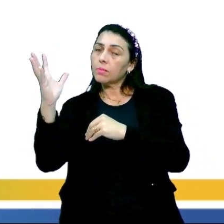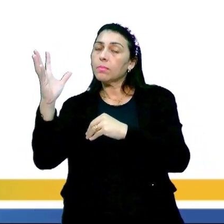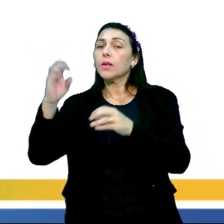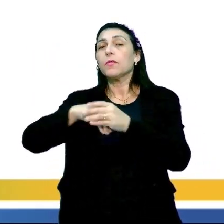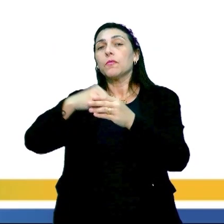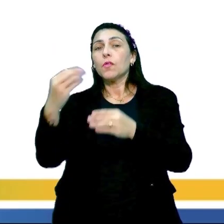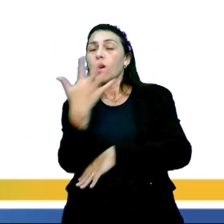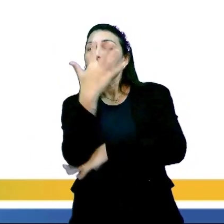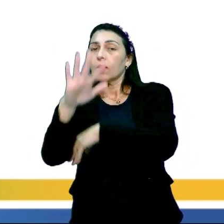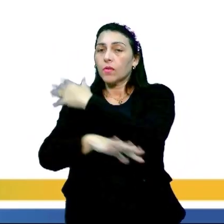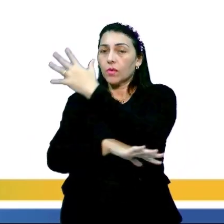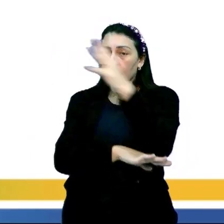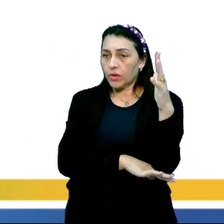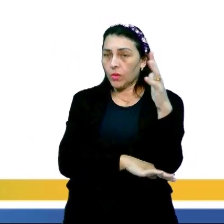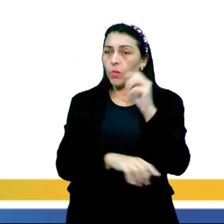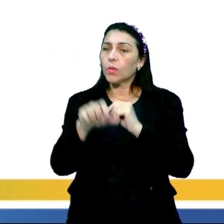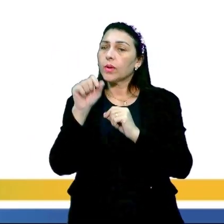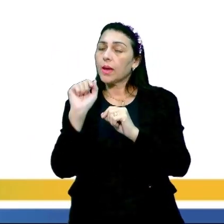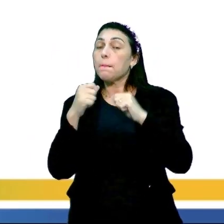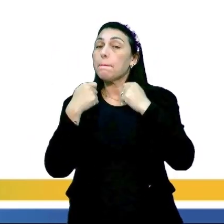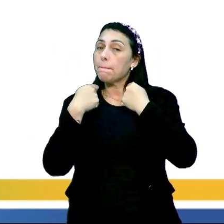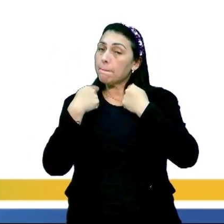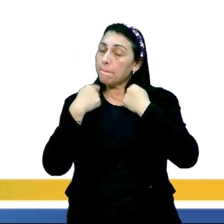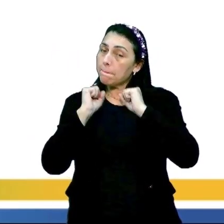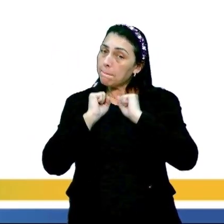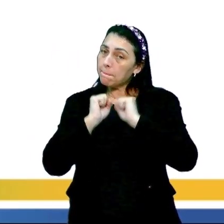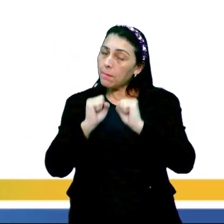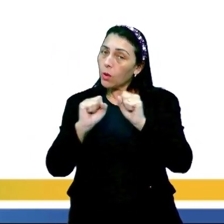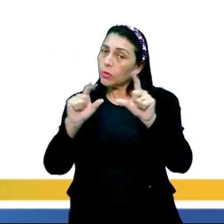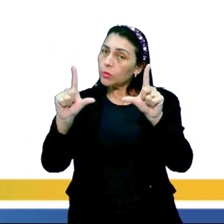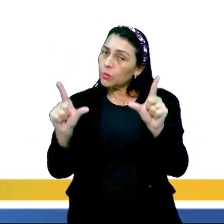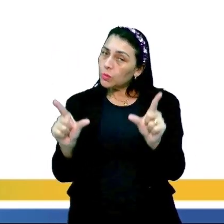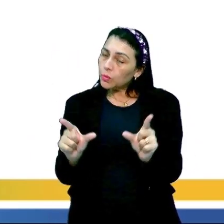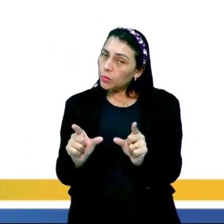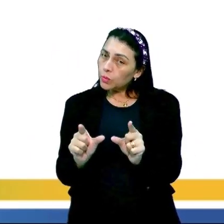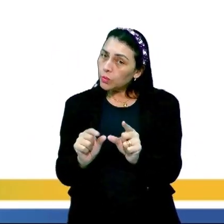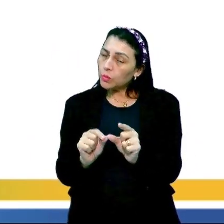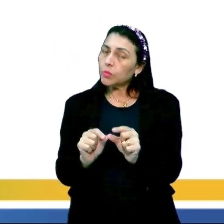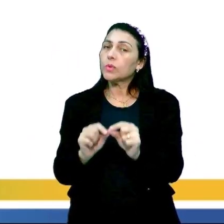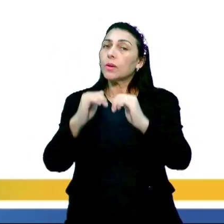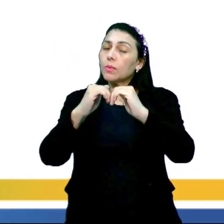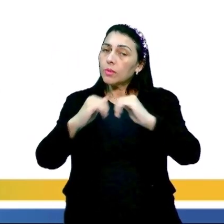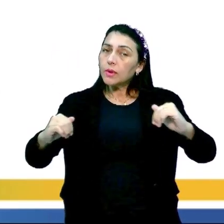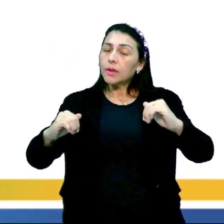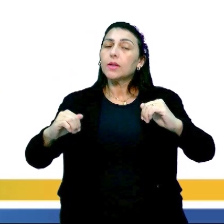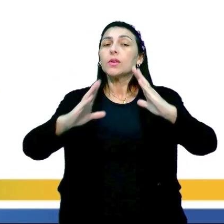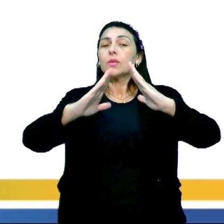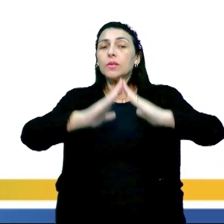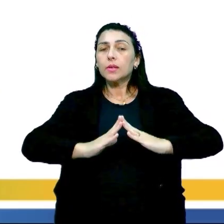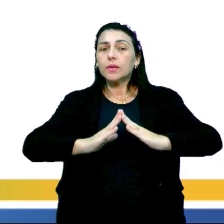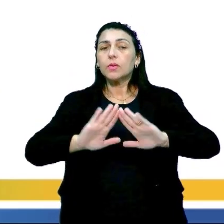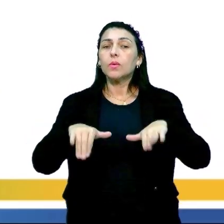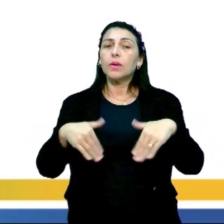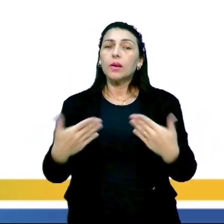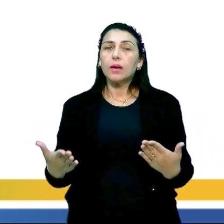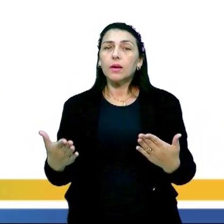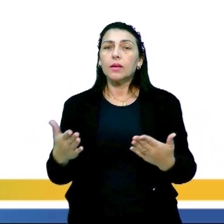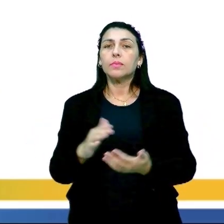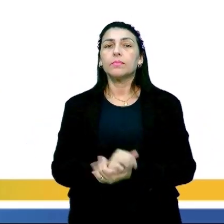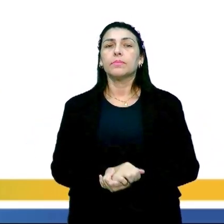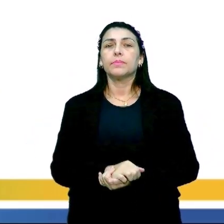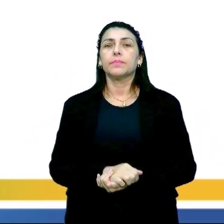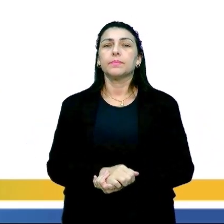floresta. Uma das medidas que podem reduzir os efeitos da fragmentação de habitats ou de